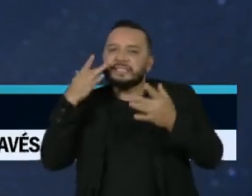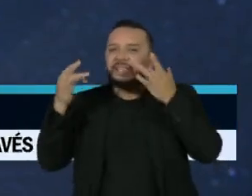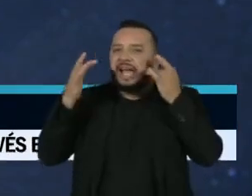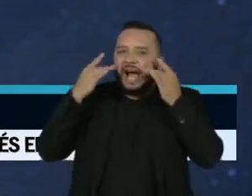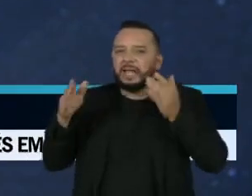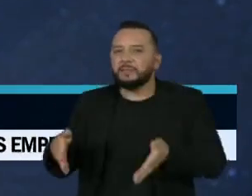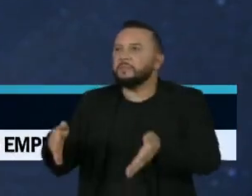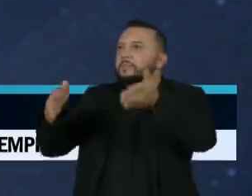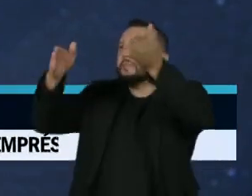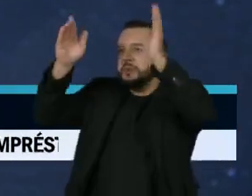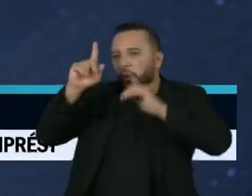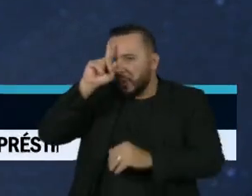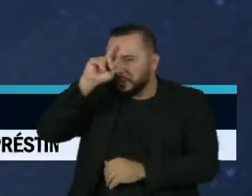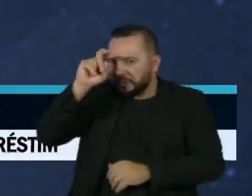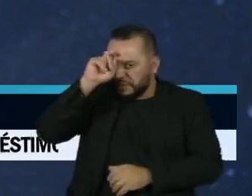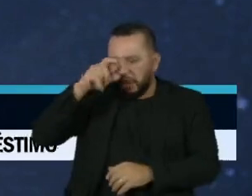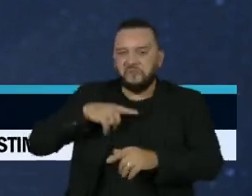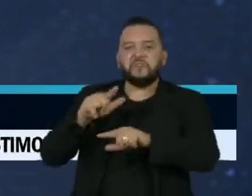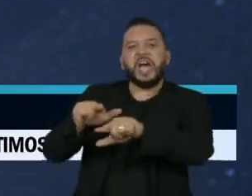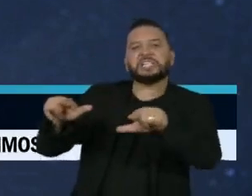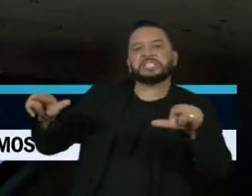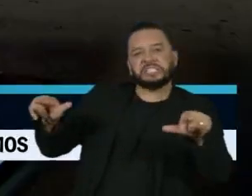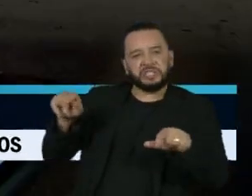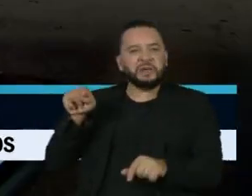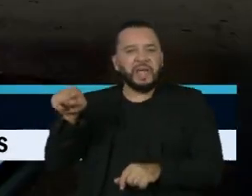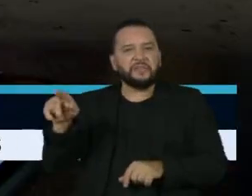toda guerra é também uma guerra de informação, né?